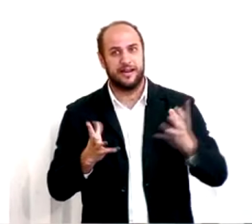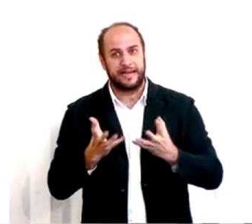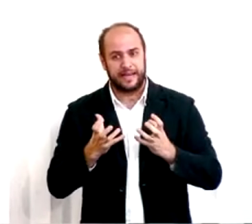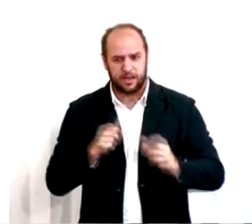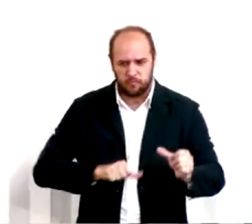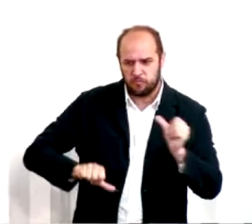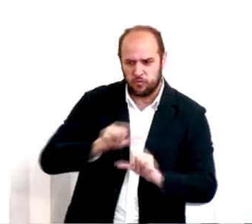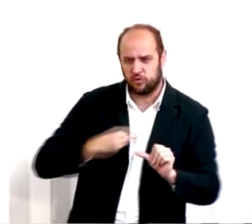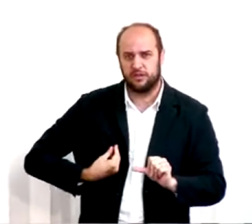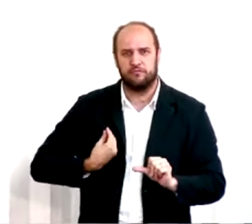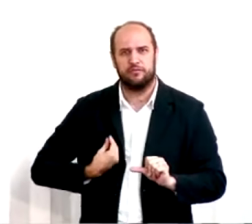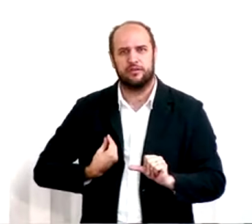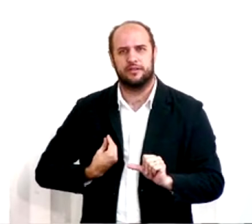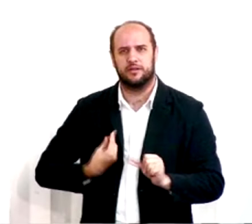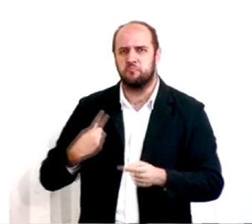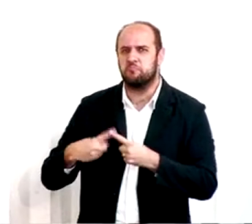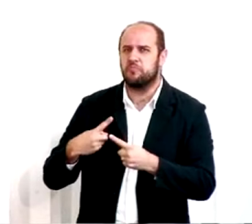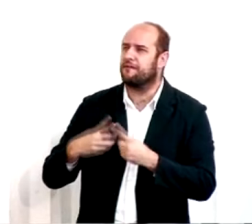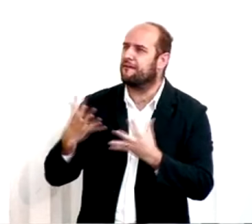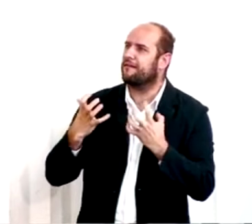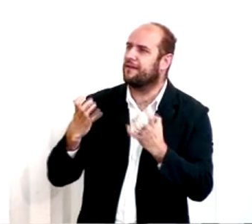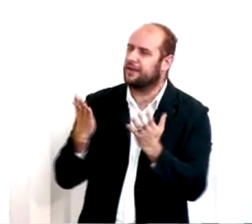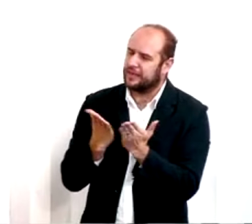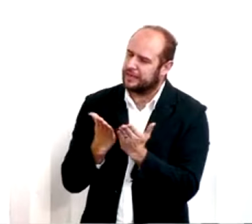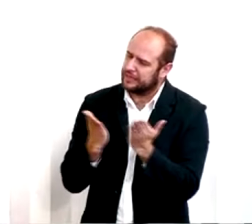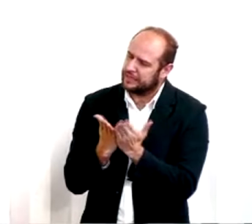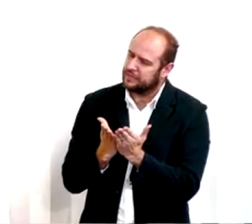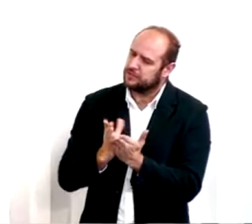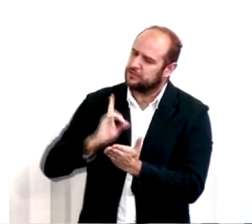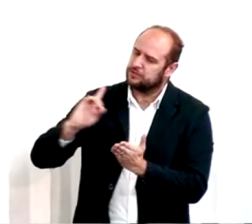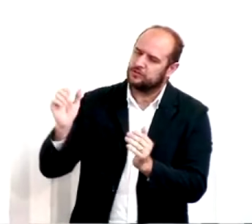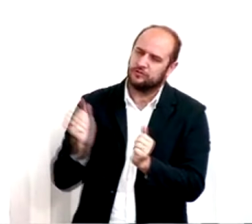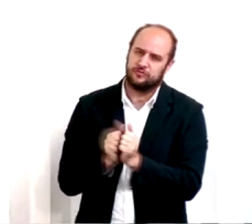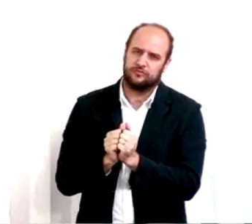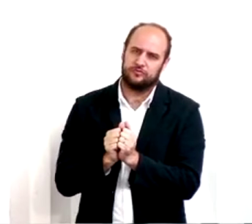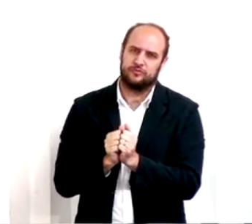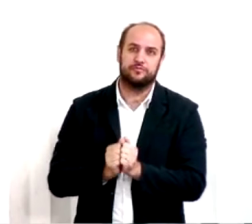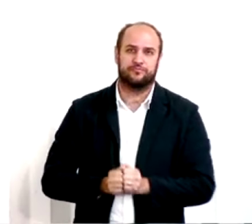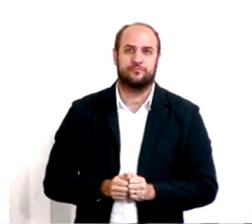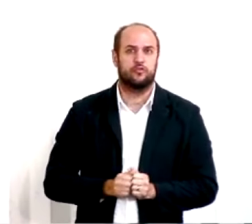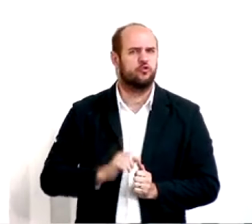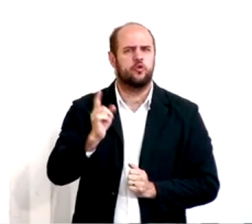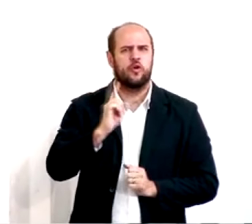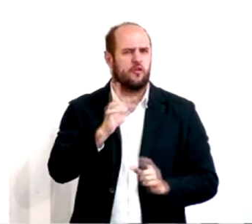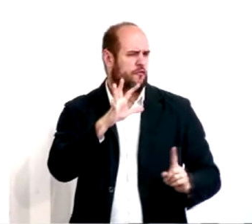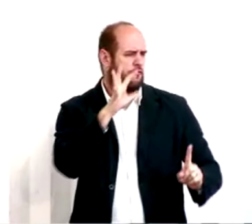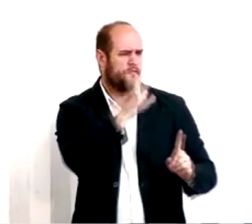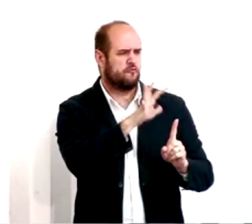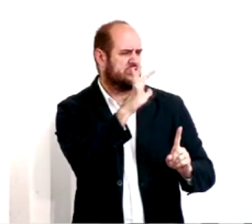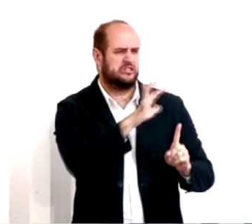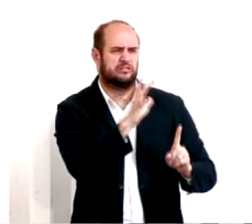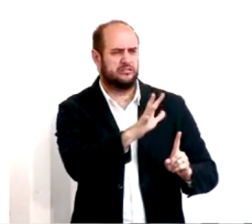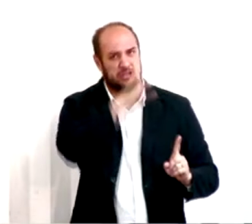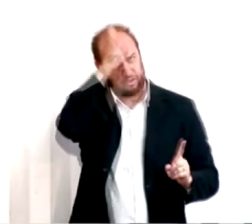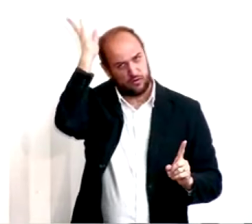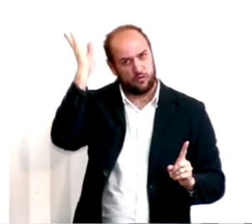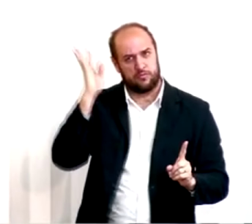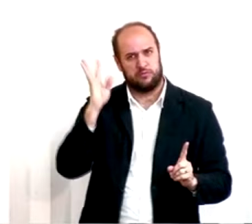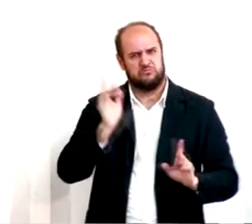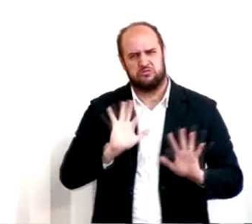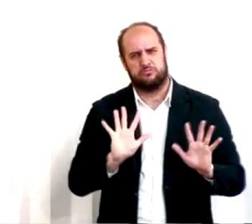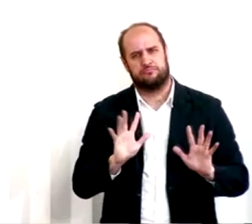Deus não é para influenciar Roma que Sérgio Paulo é convertido é para mostrar que rouba não tem poder contra